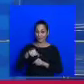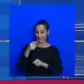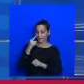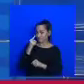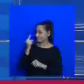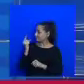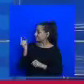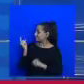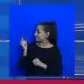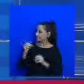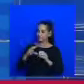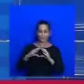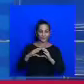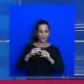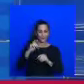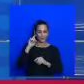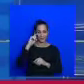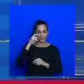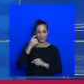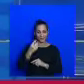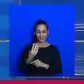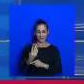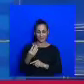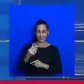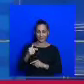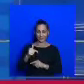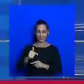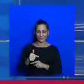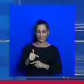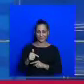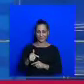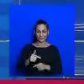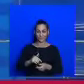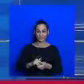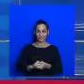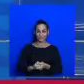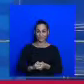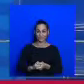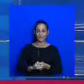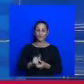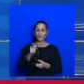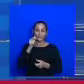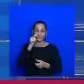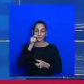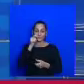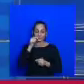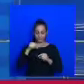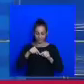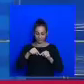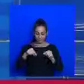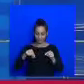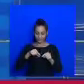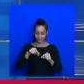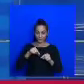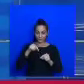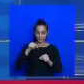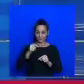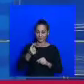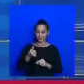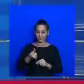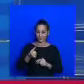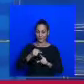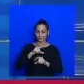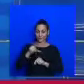cena. Bola preta 47. Preta número 47. Vamos conferir as 6 dezenas